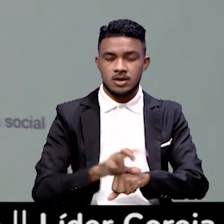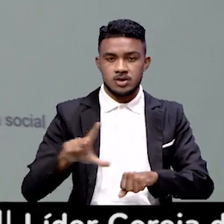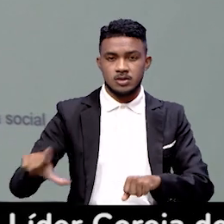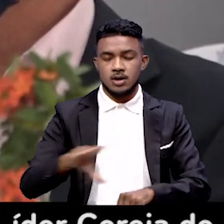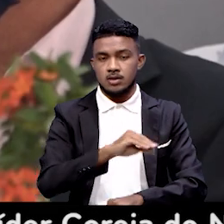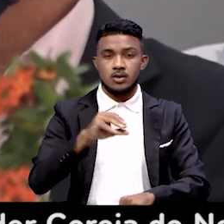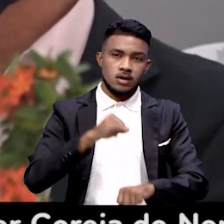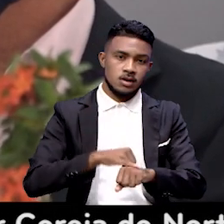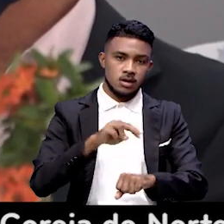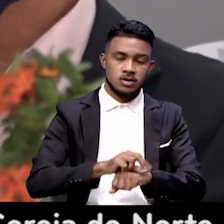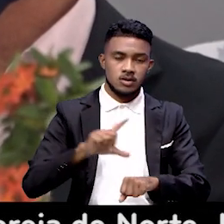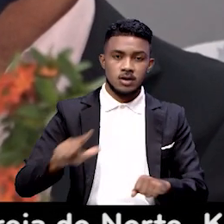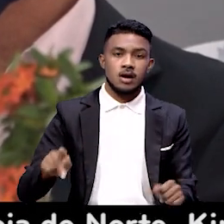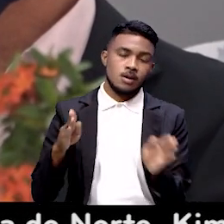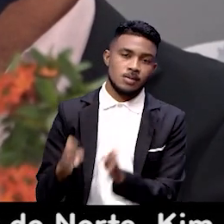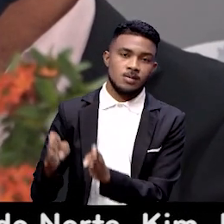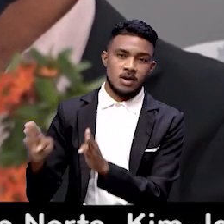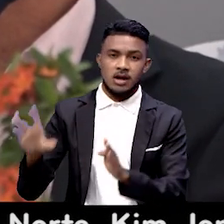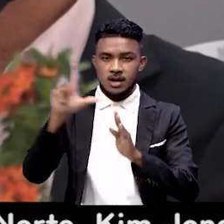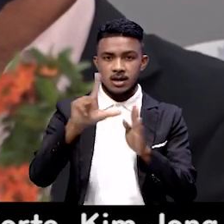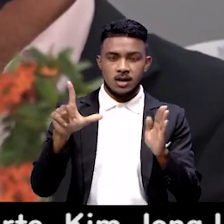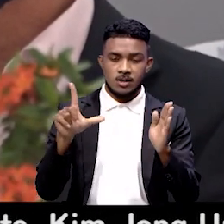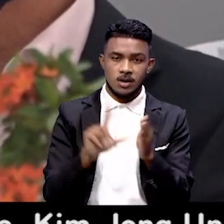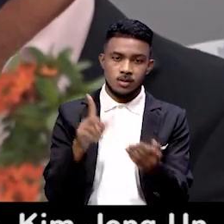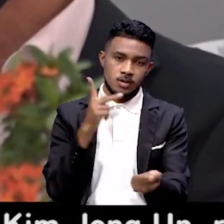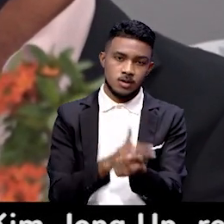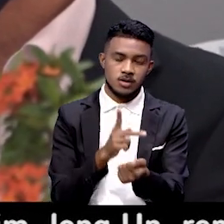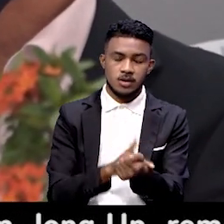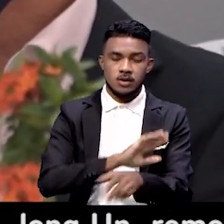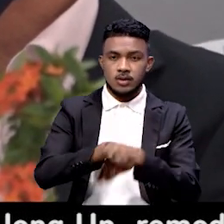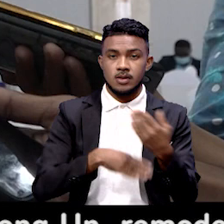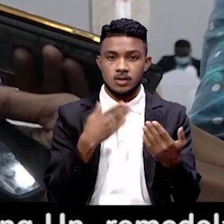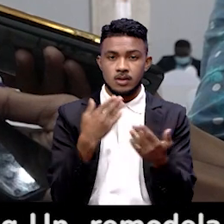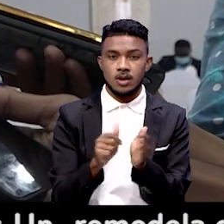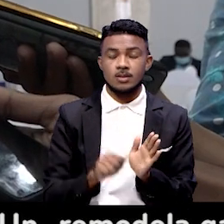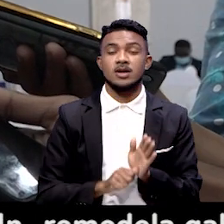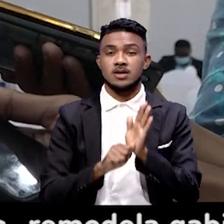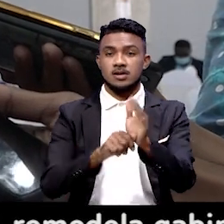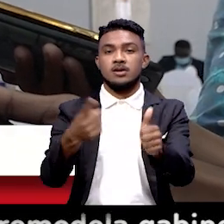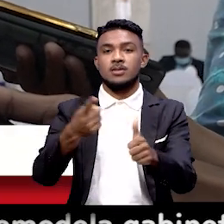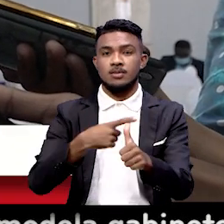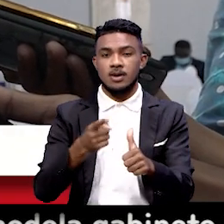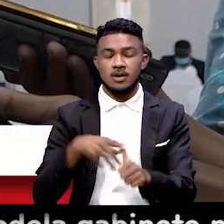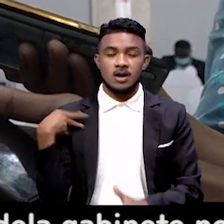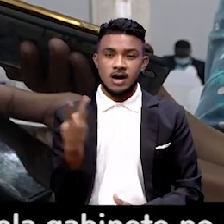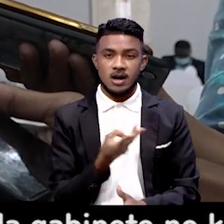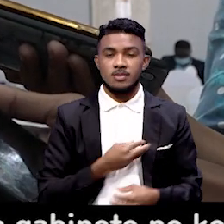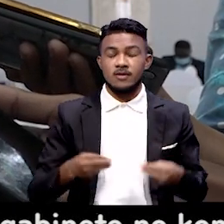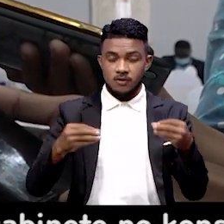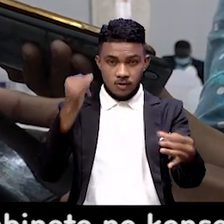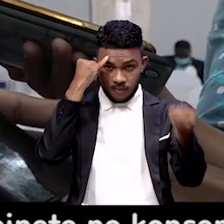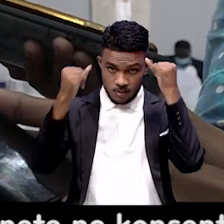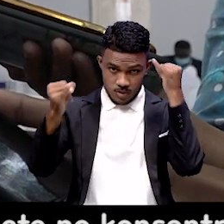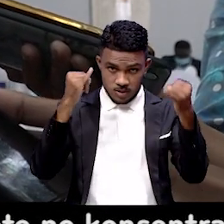Balung, onde prepara e elabora lei base de proteção social. E a apresentação primeiro, a me partilha informações né,